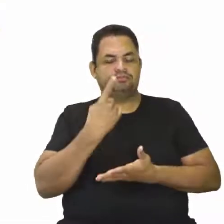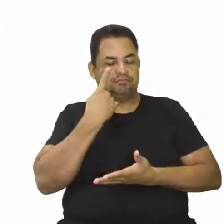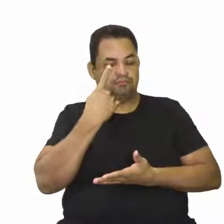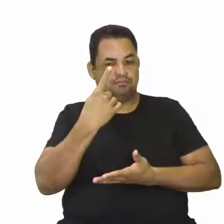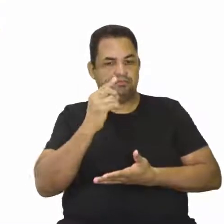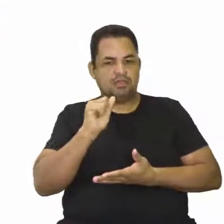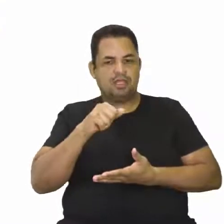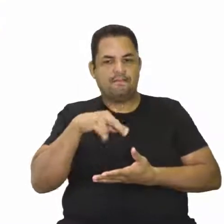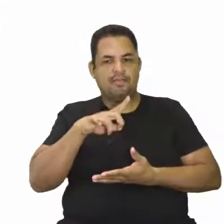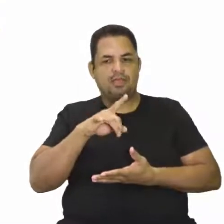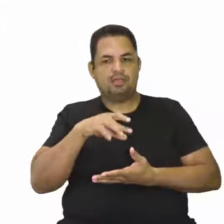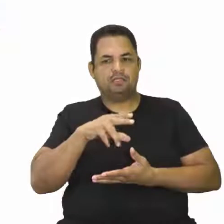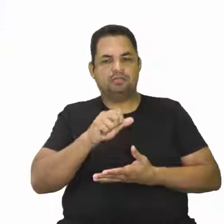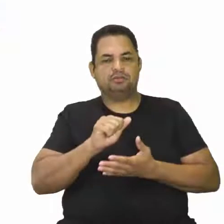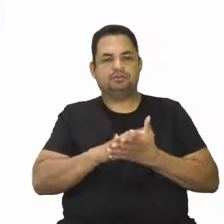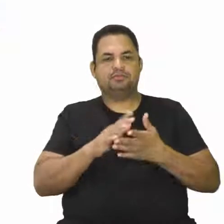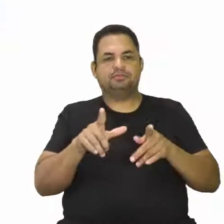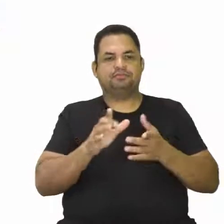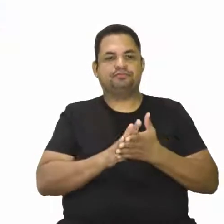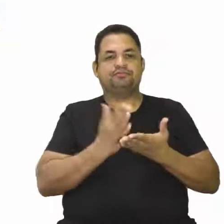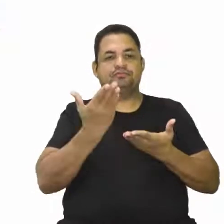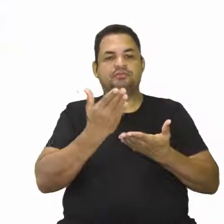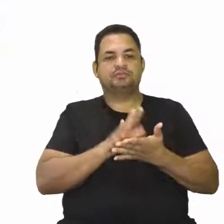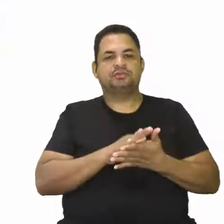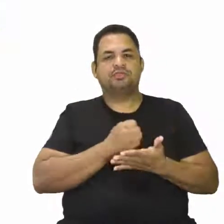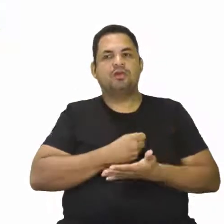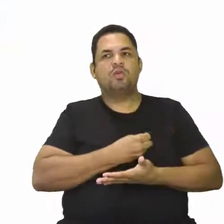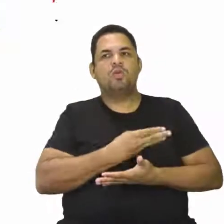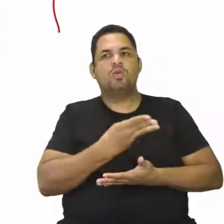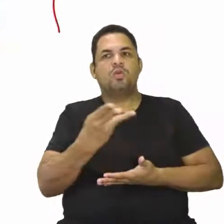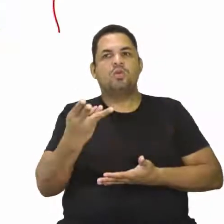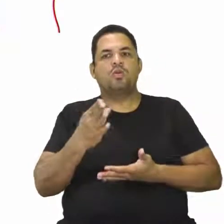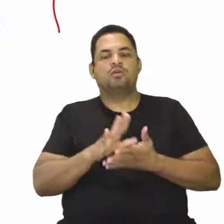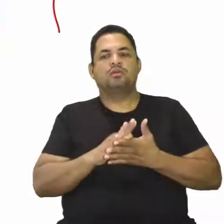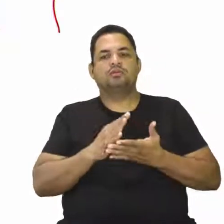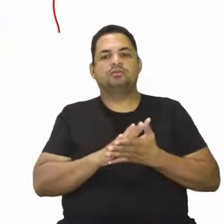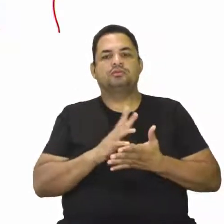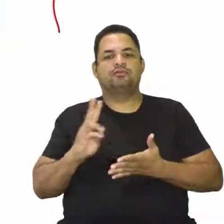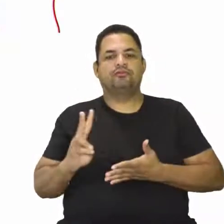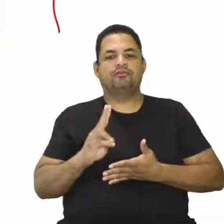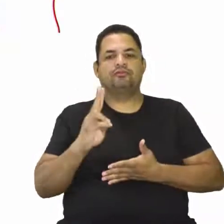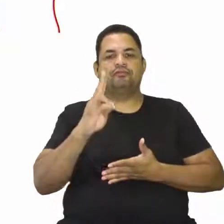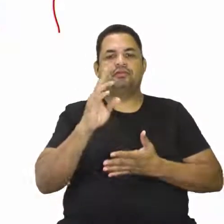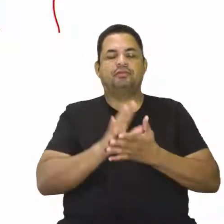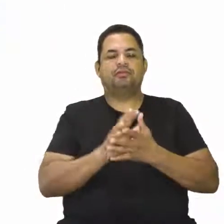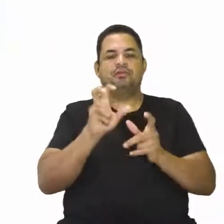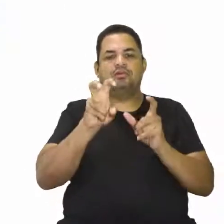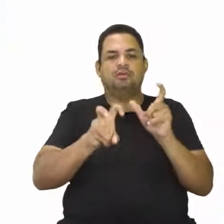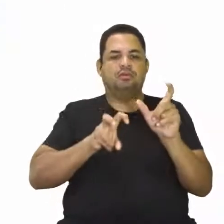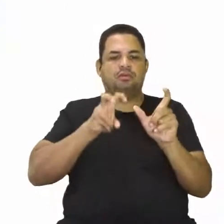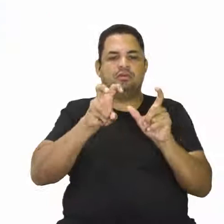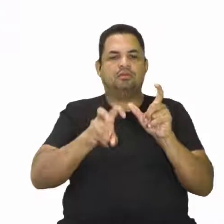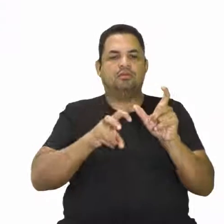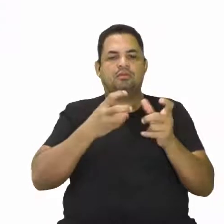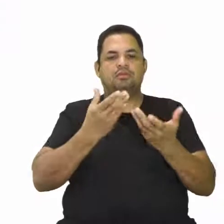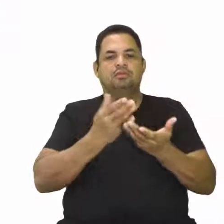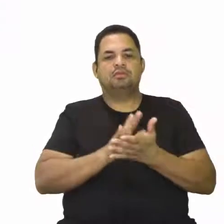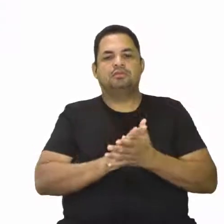que esses daqui, eles vão intensificar o valor de um advérbio, de